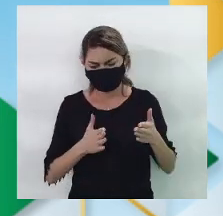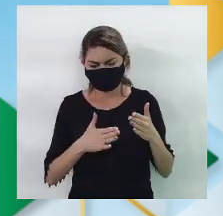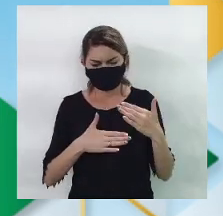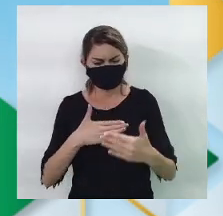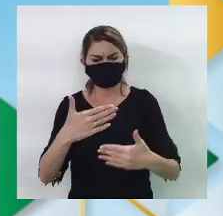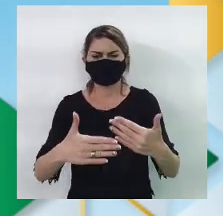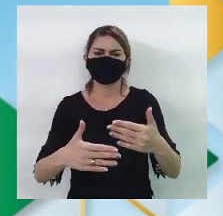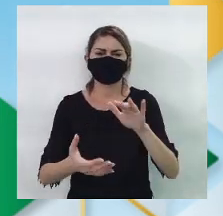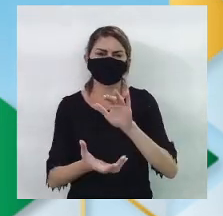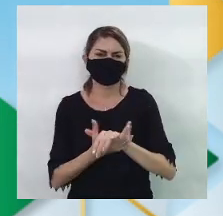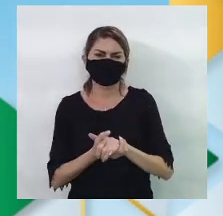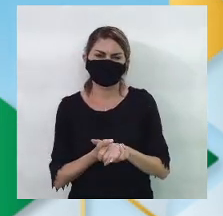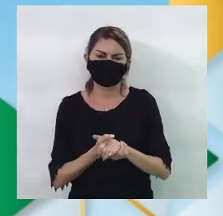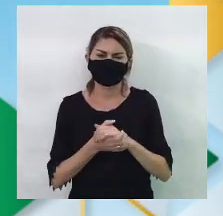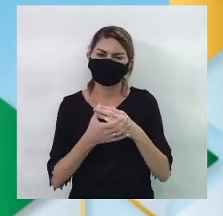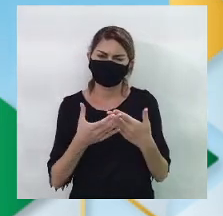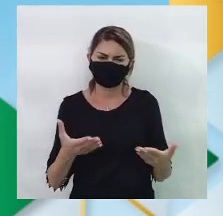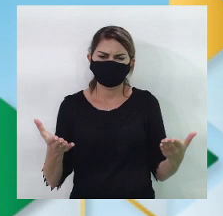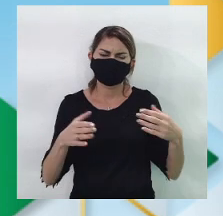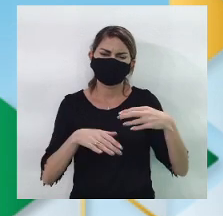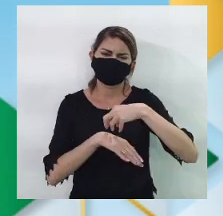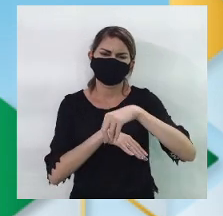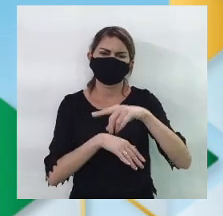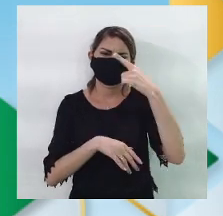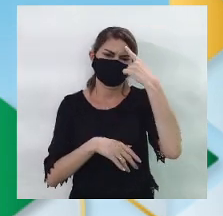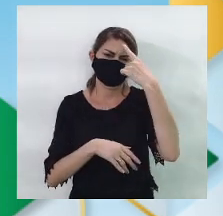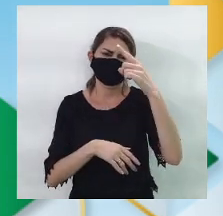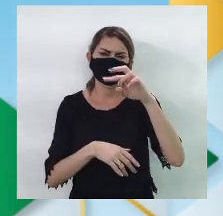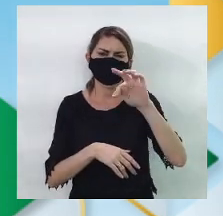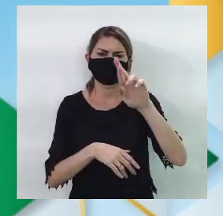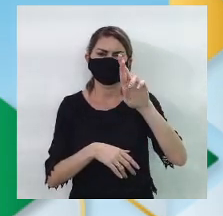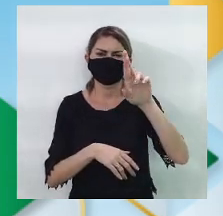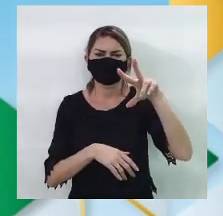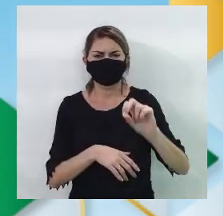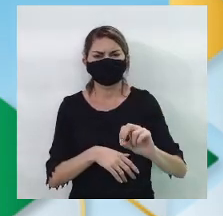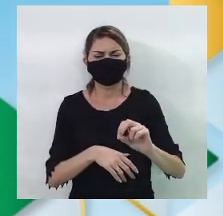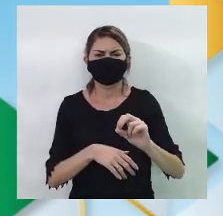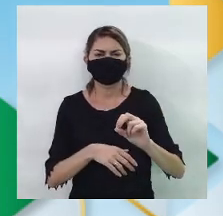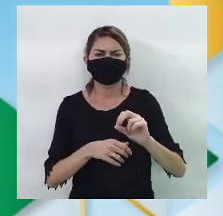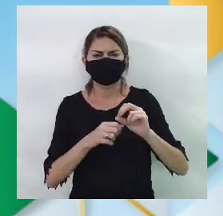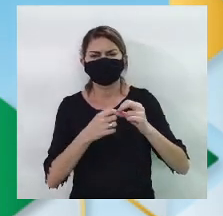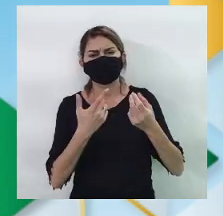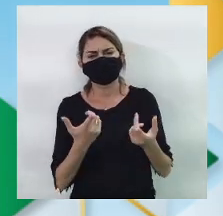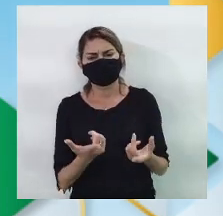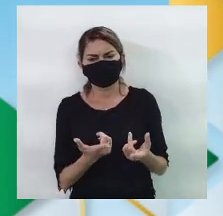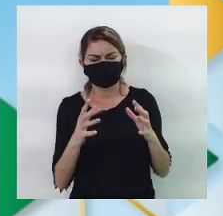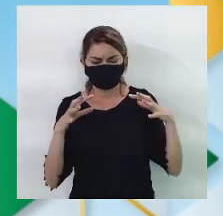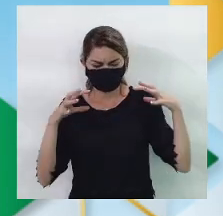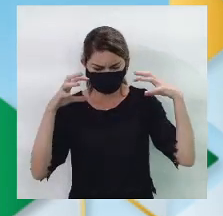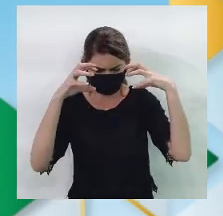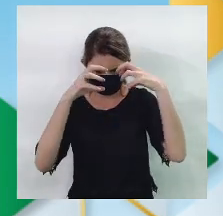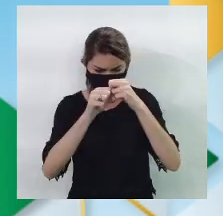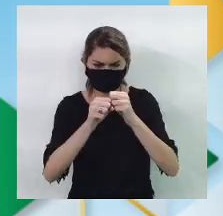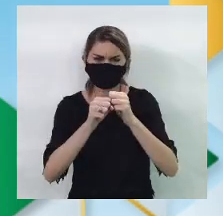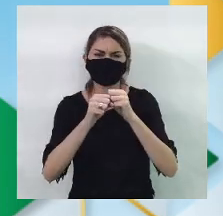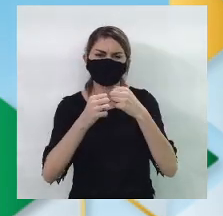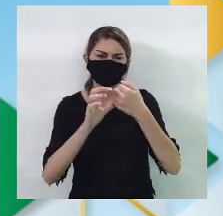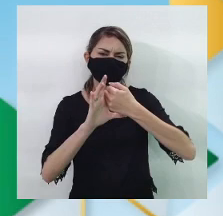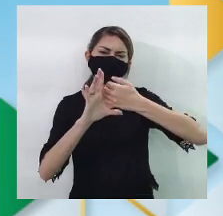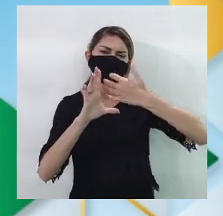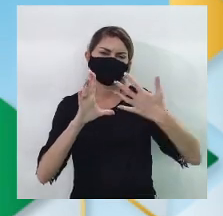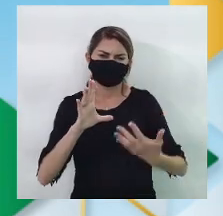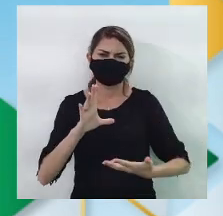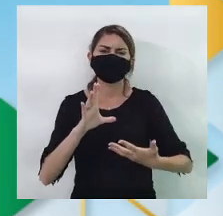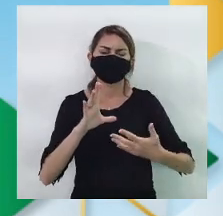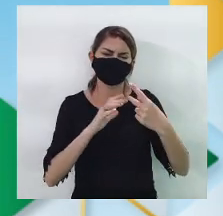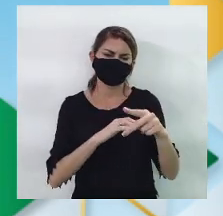vivida pelo casal, trazendo a ideia do turvo, do sombrio, da escuridão,